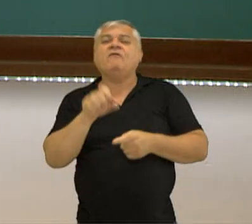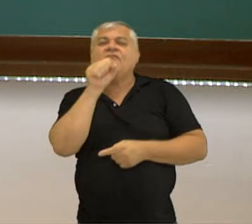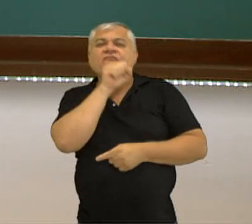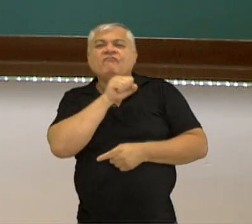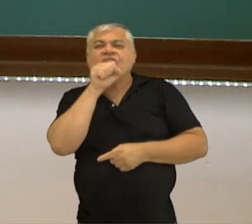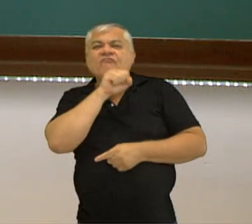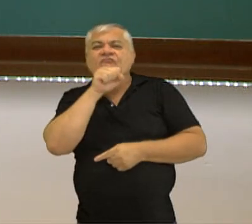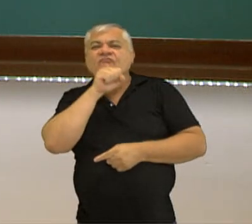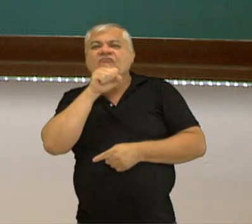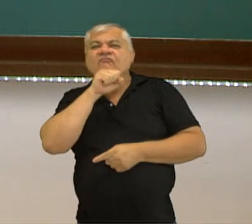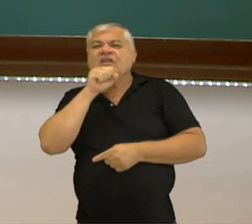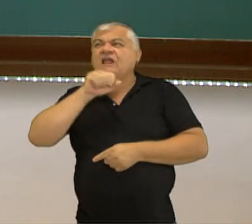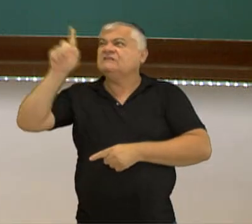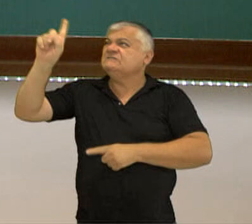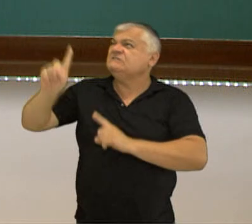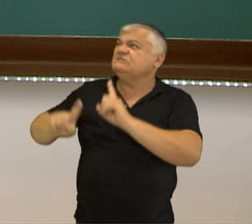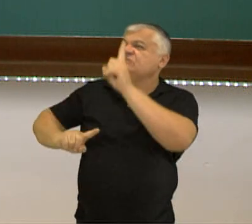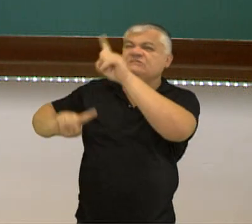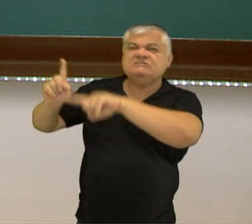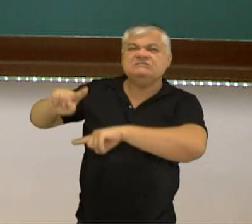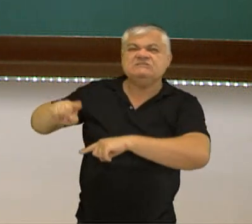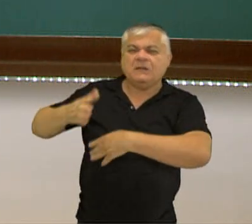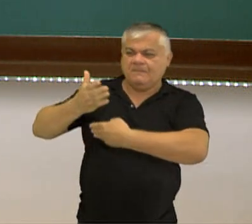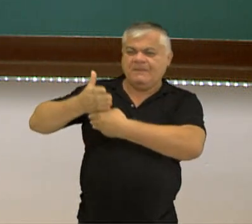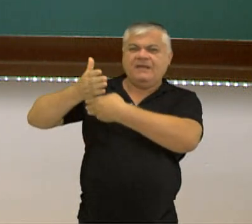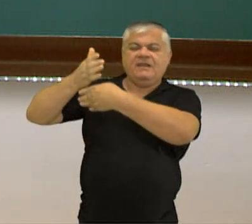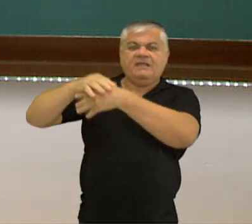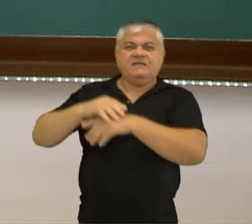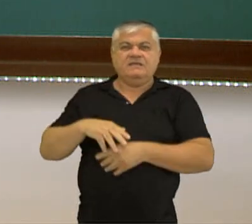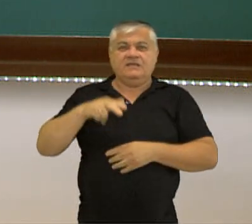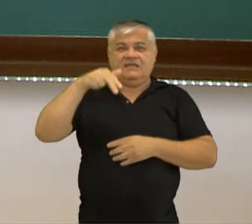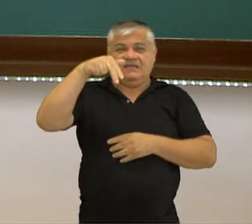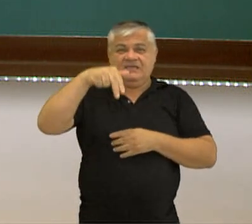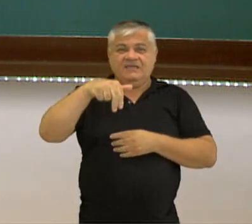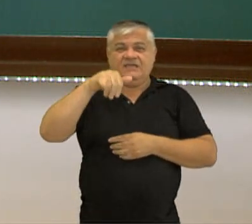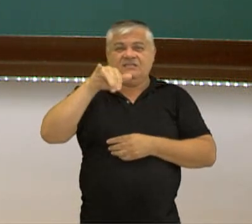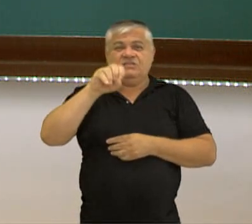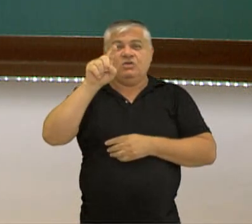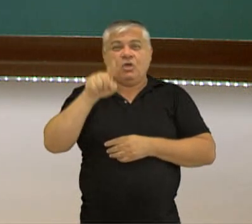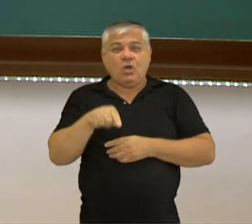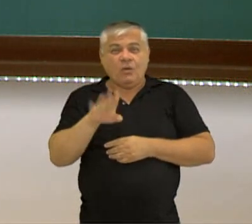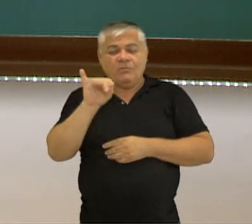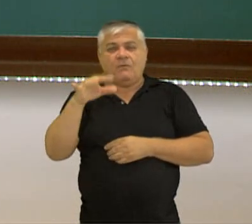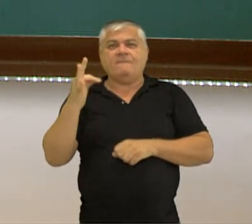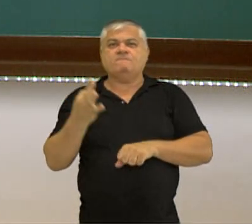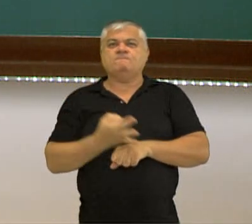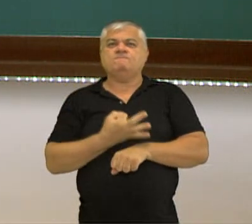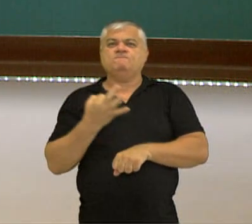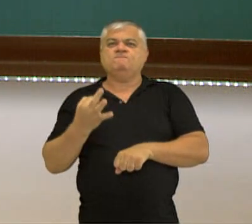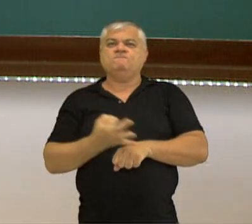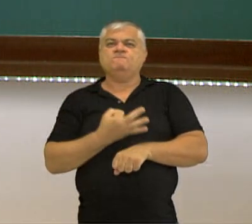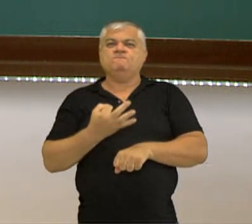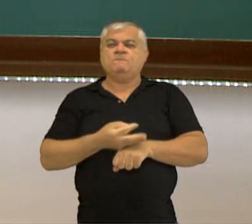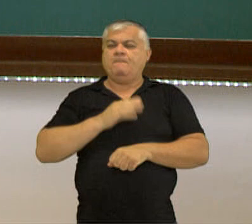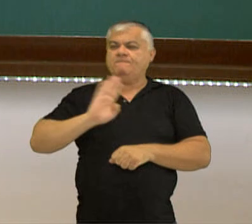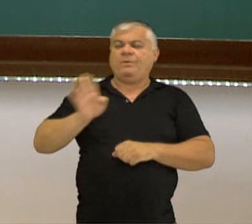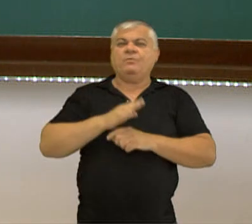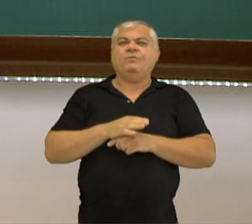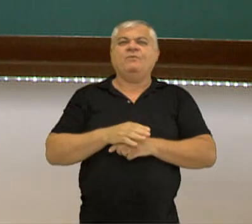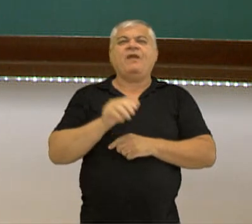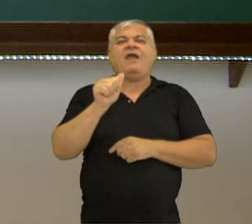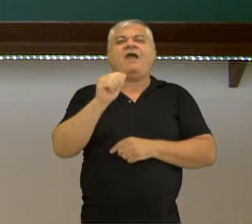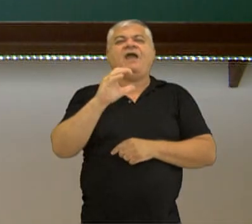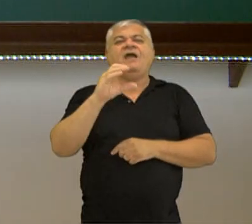sofrendo avarias. Descobriu-se que o nióbio é mais resistente do que o aço. Um